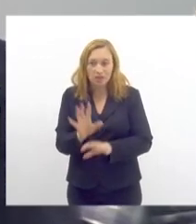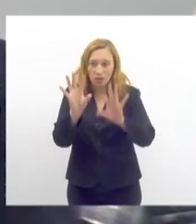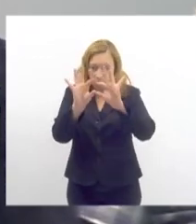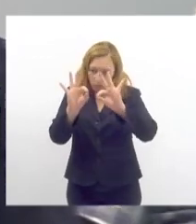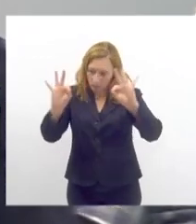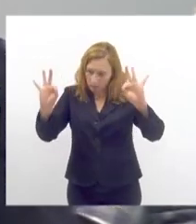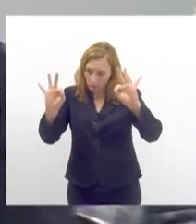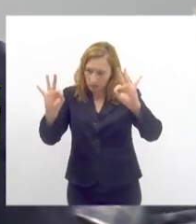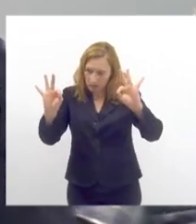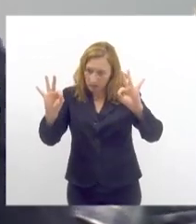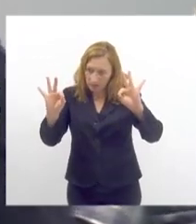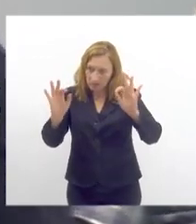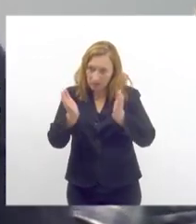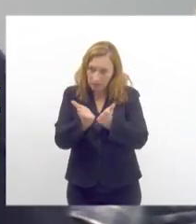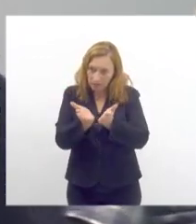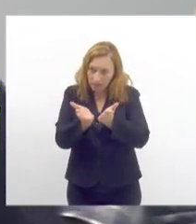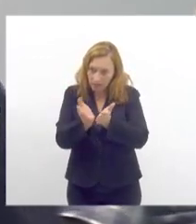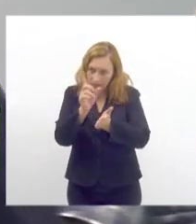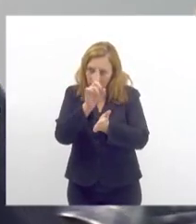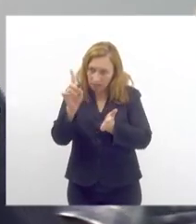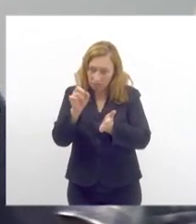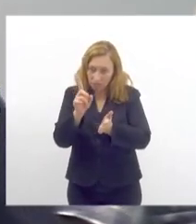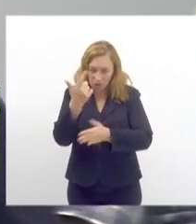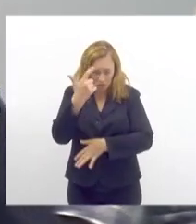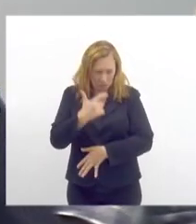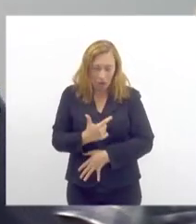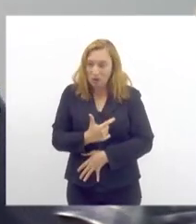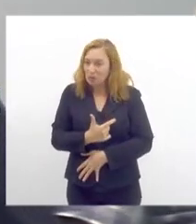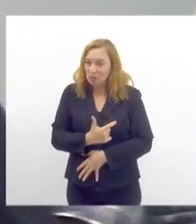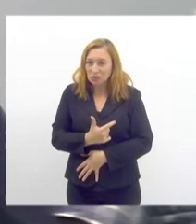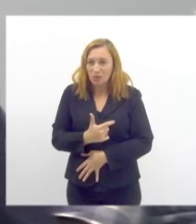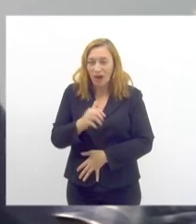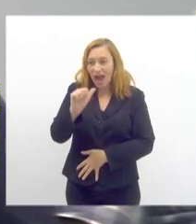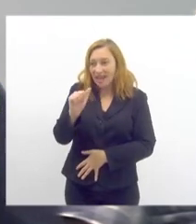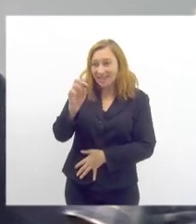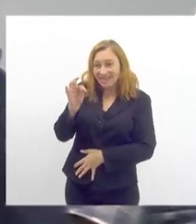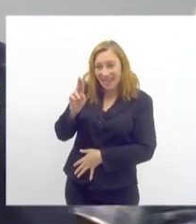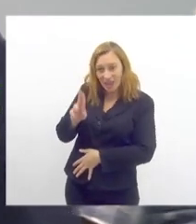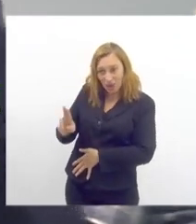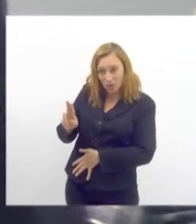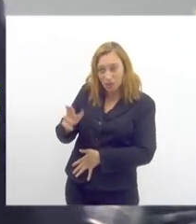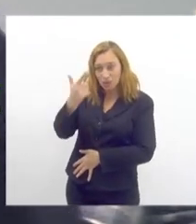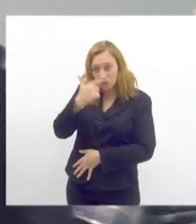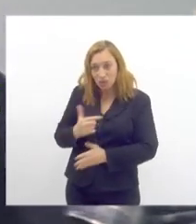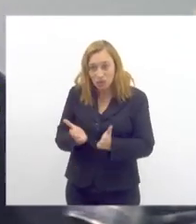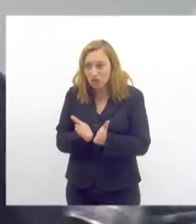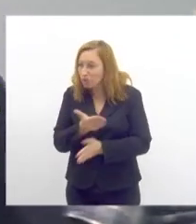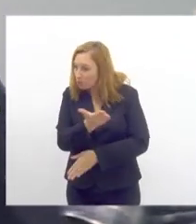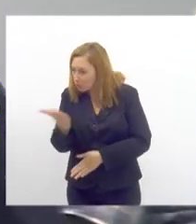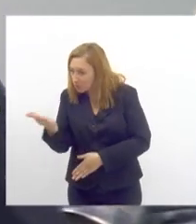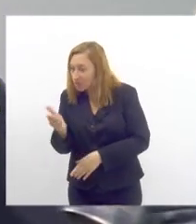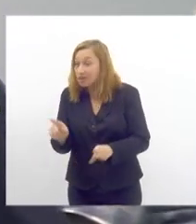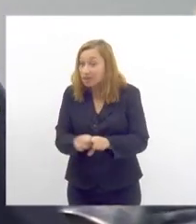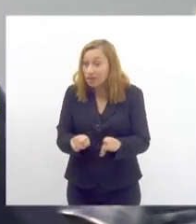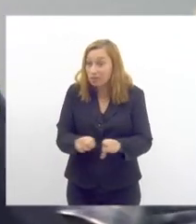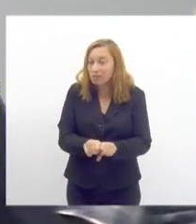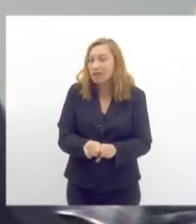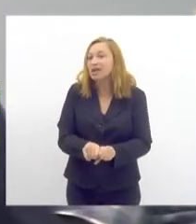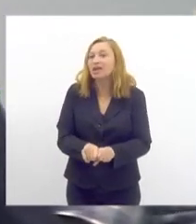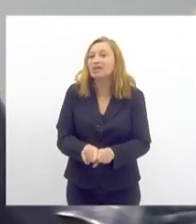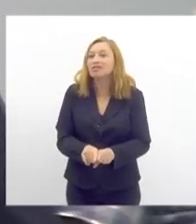frase bíblica, tá? Não sou ateu, sou cristão como todos aqui, não